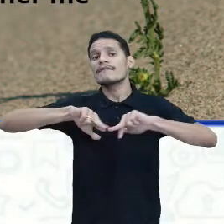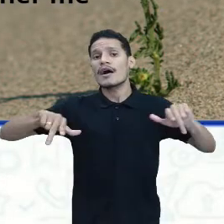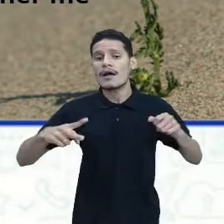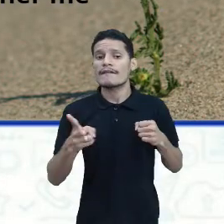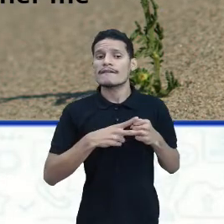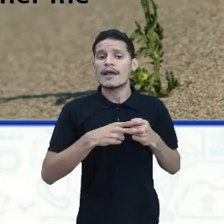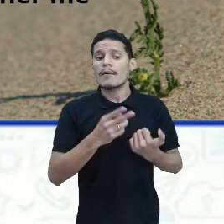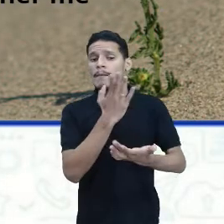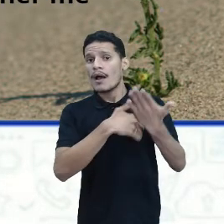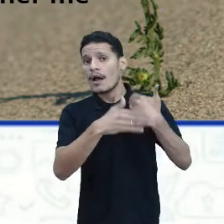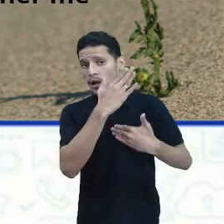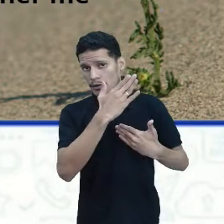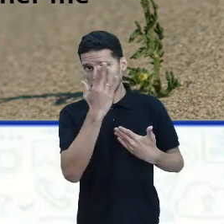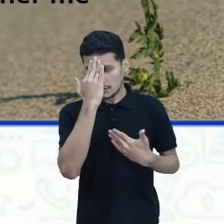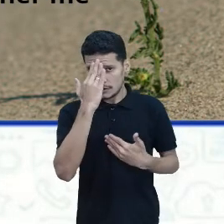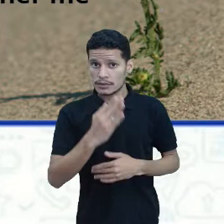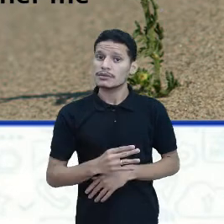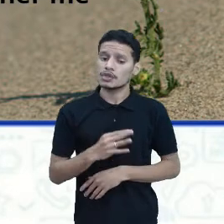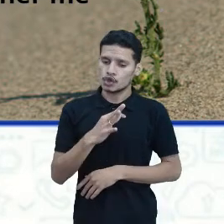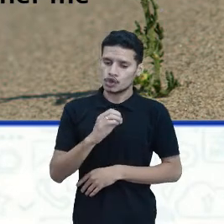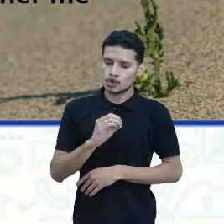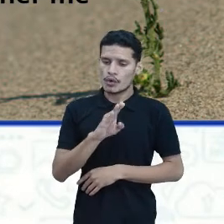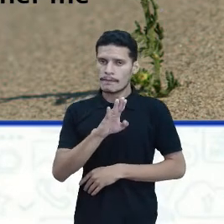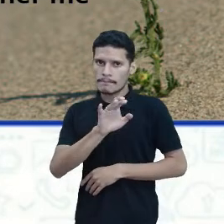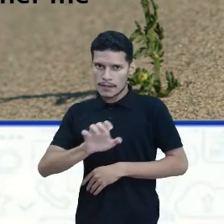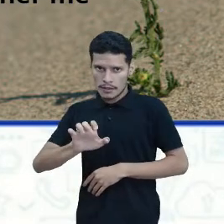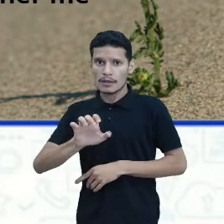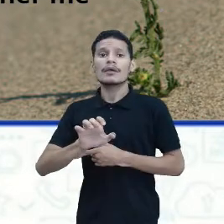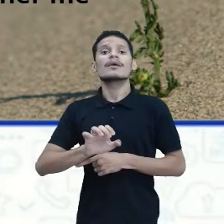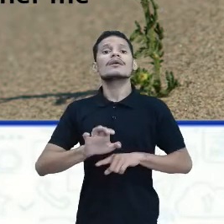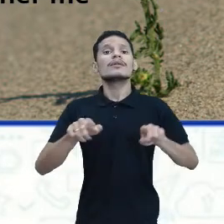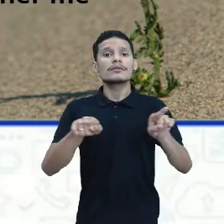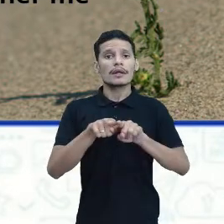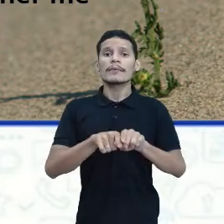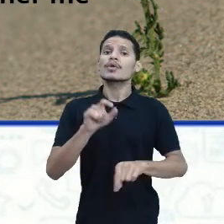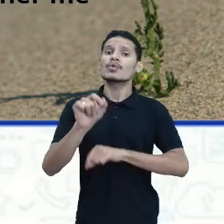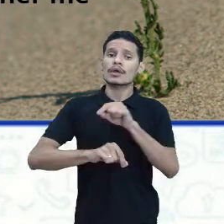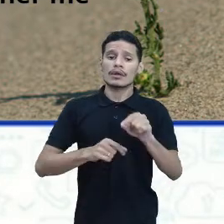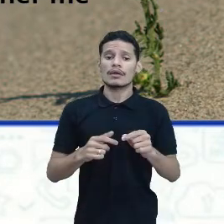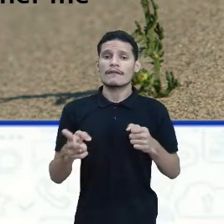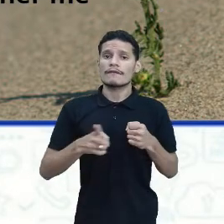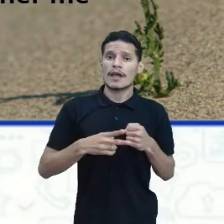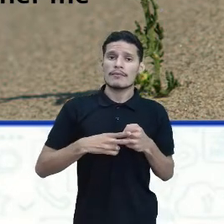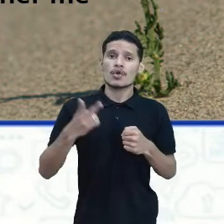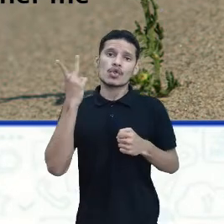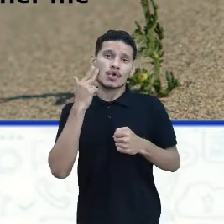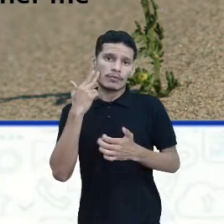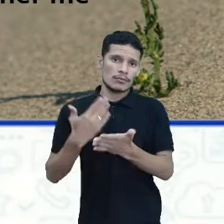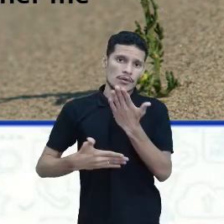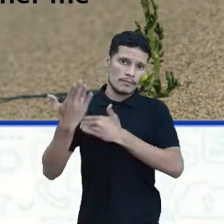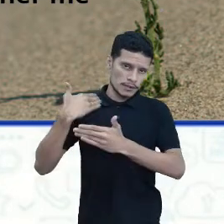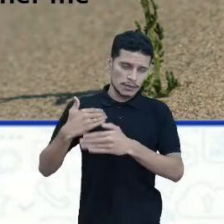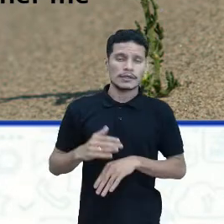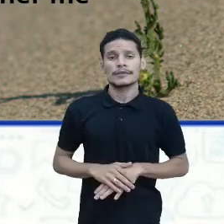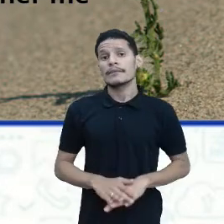no passado, ó. Tanto o verbo to be no passado, como os verbos normais no passado. Nessa forma, a